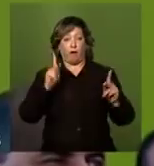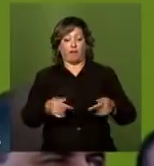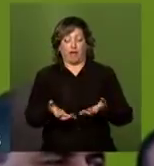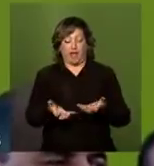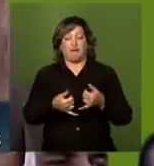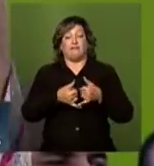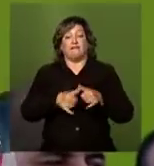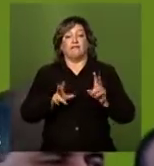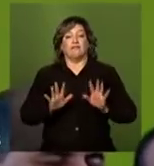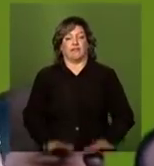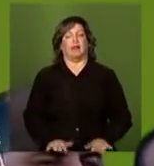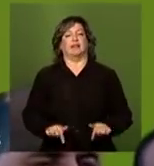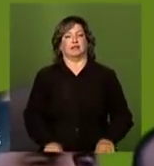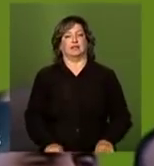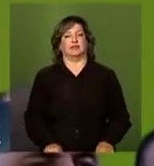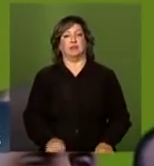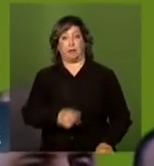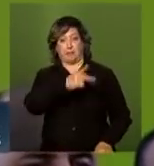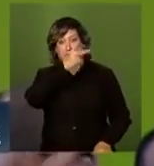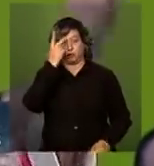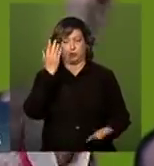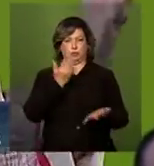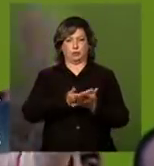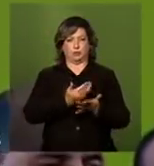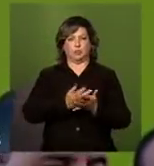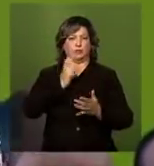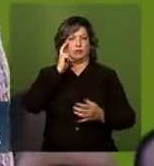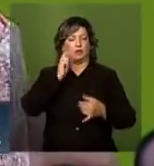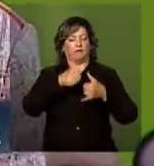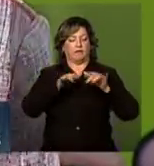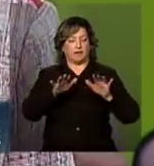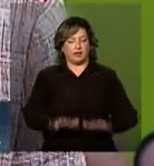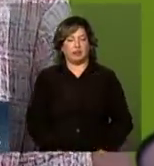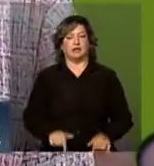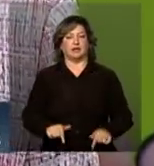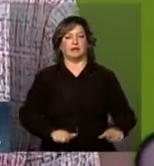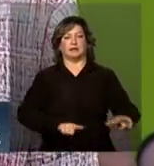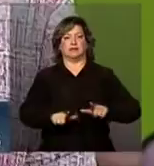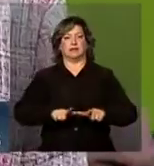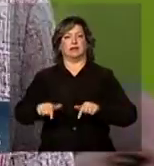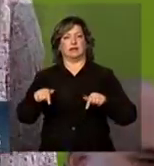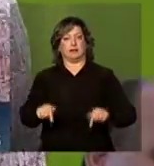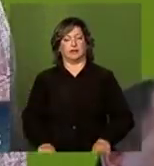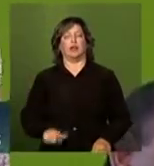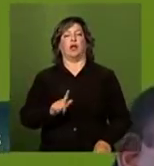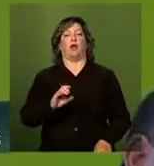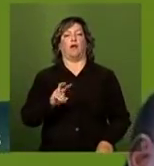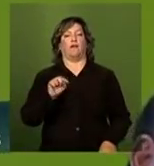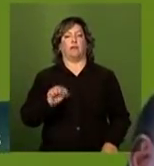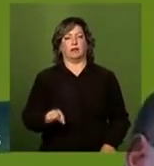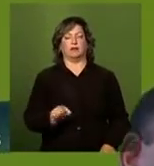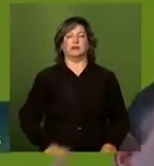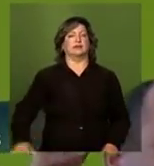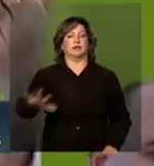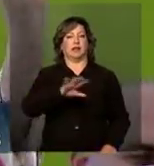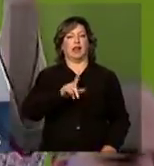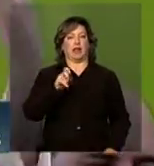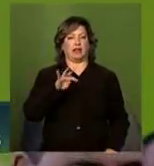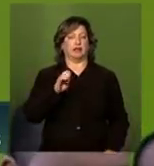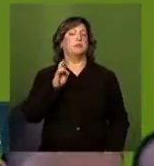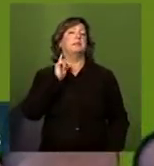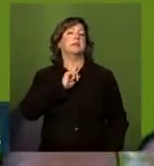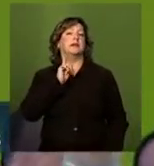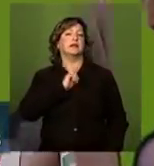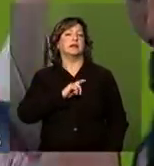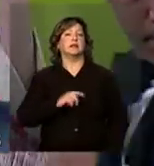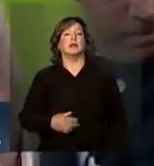aqui os nossos talentos permanecendo aqui os nossos Operários ficando em Governador Valadares e no leste de Minas Perdemos